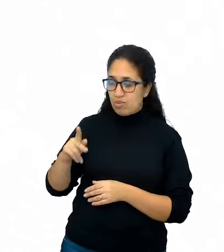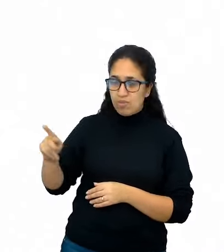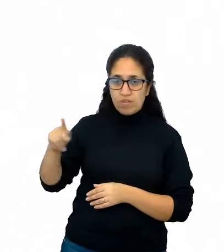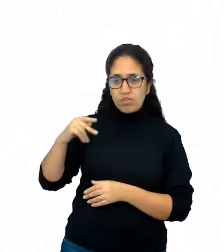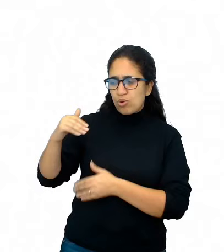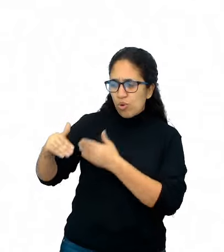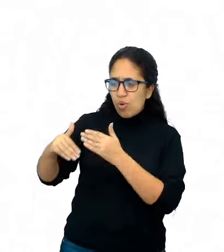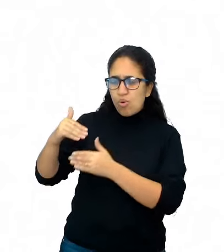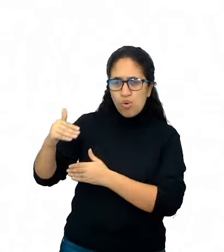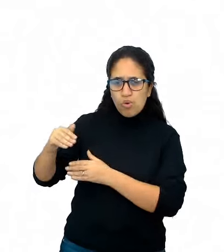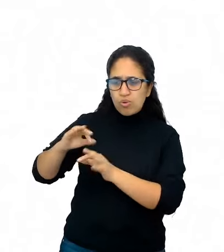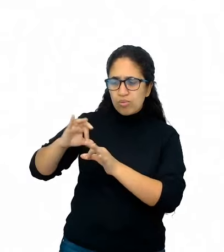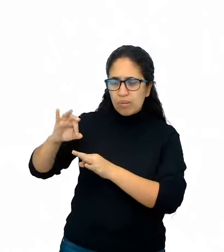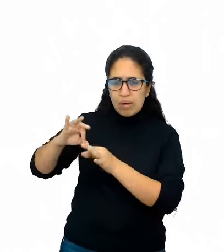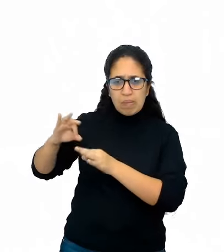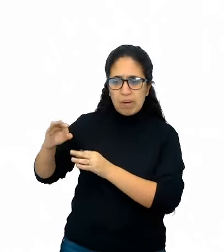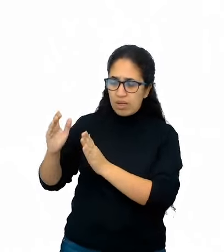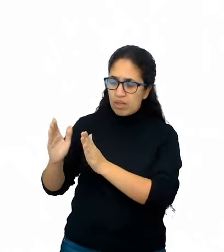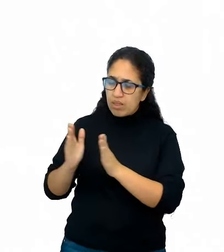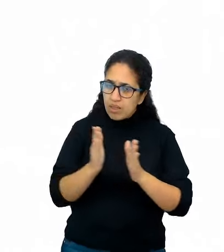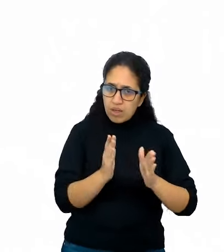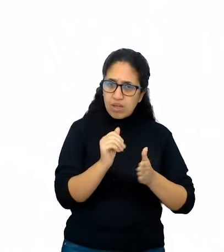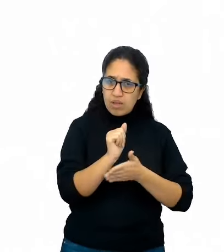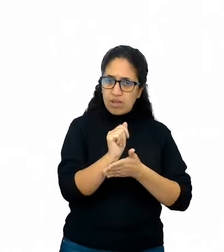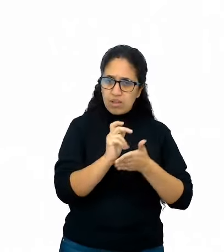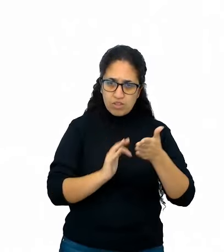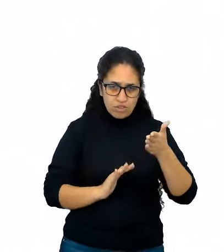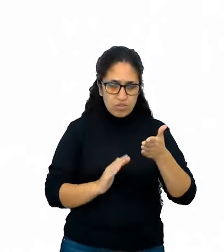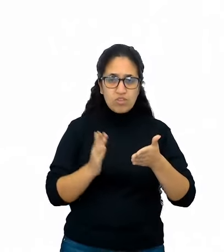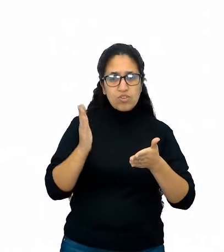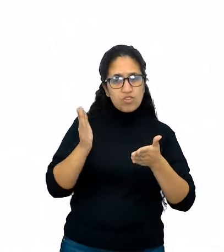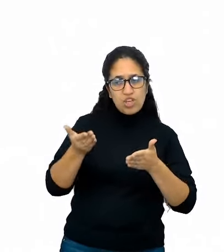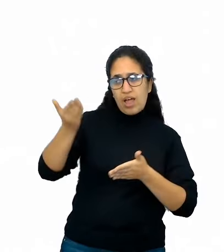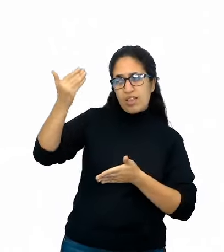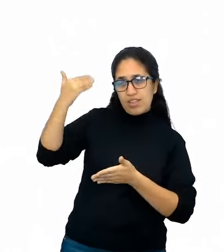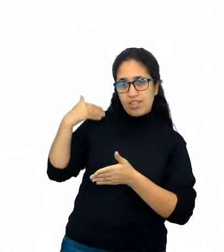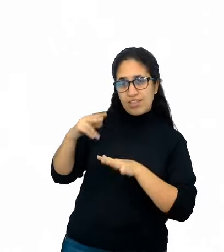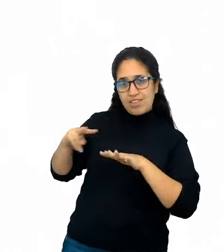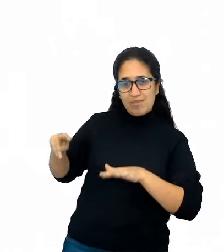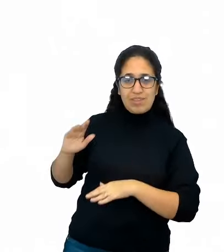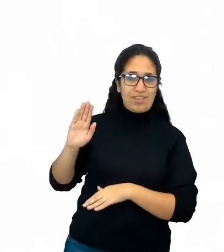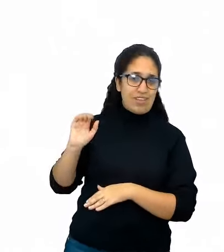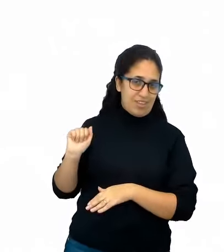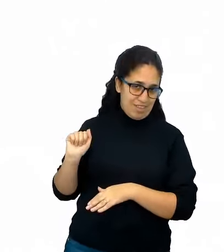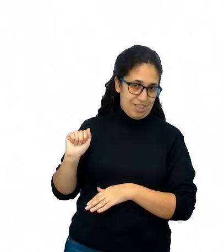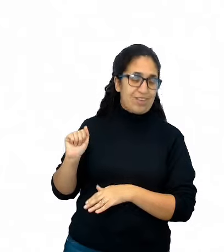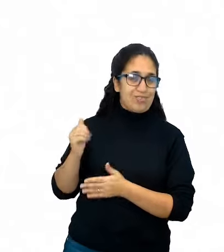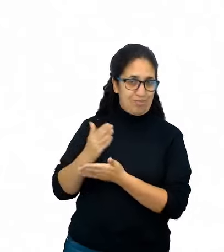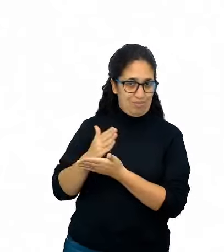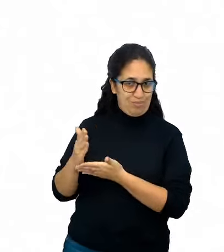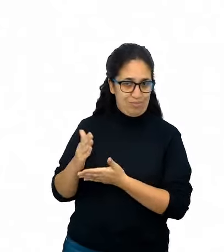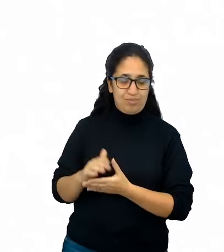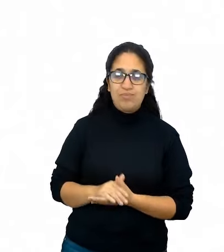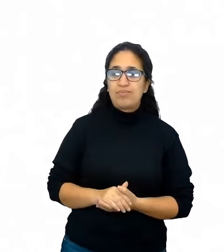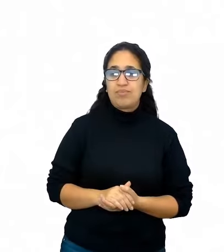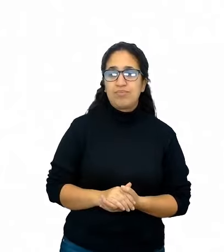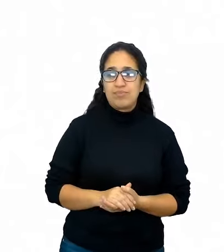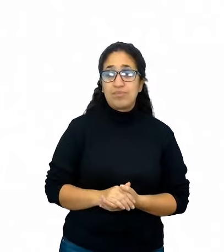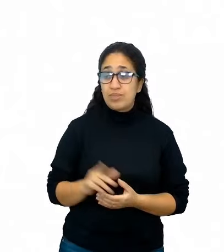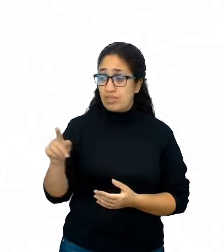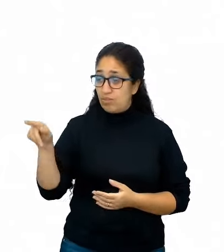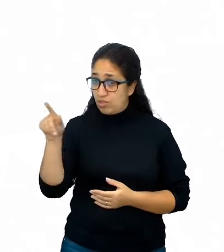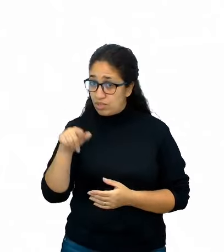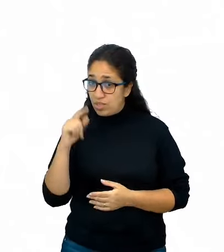ao planejamento da sequência de atividade iniciados lá na Semana A, e